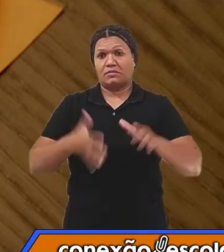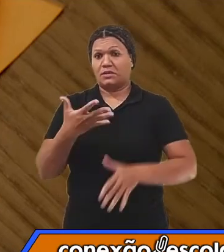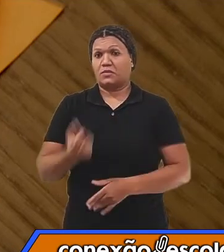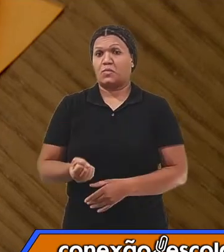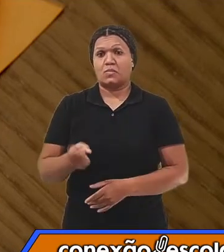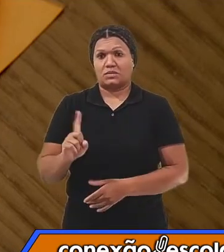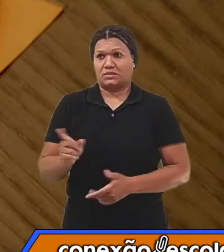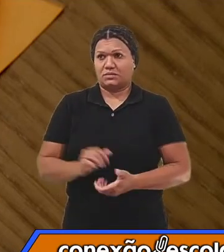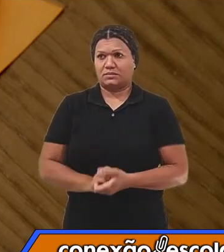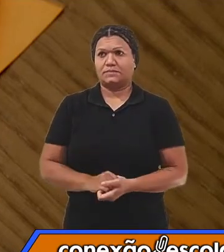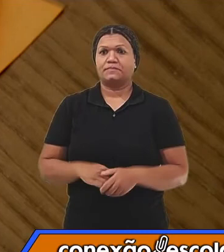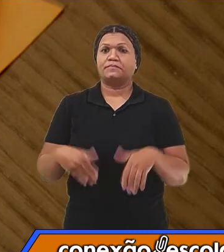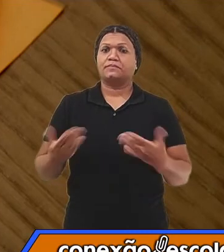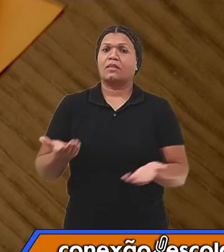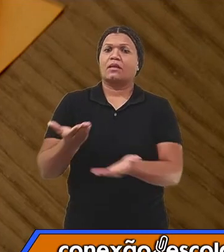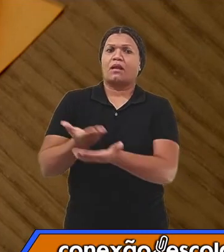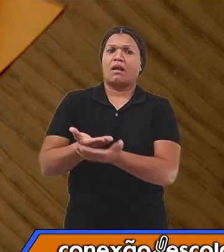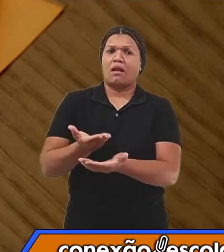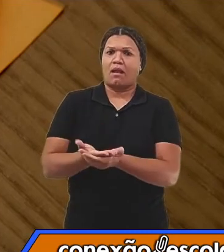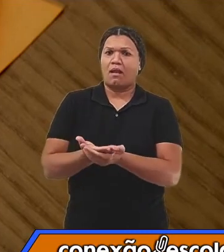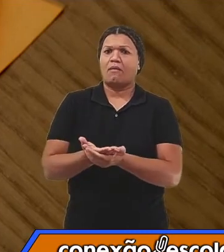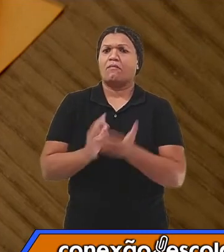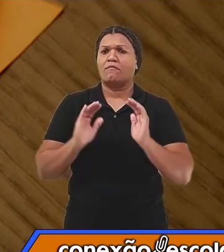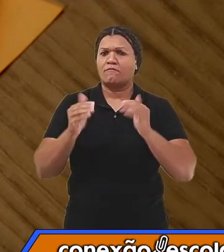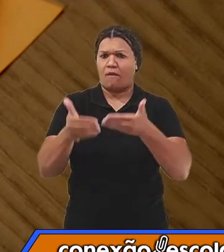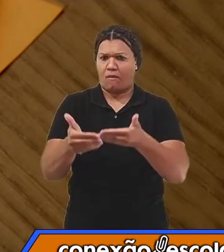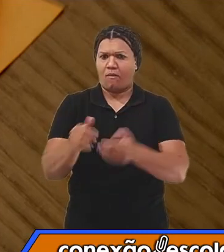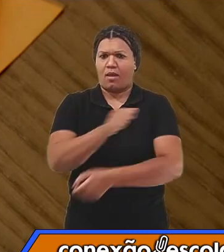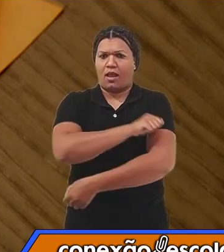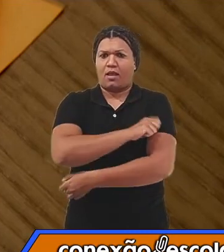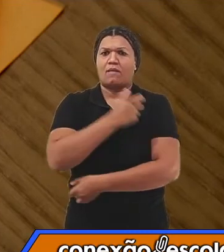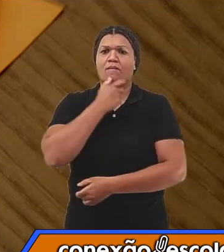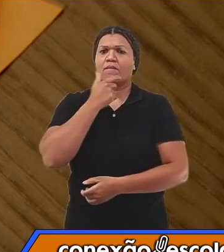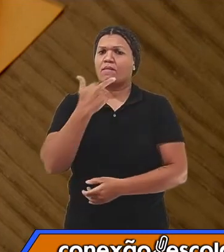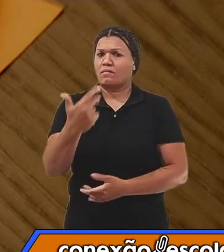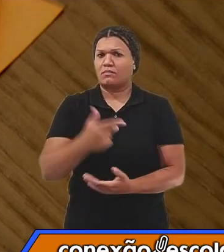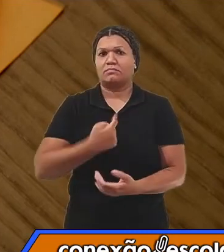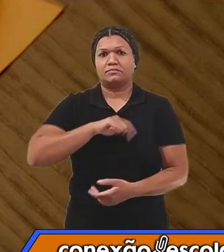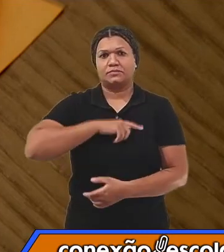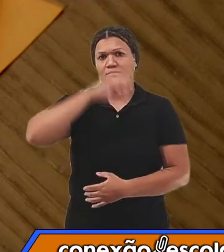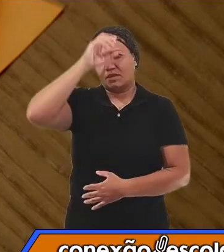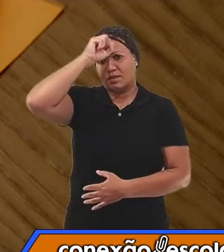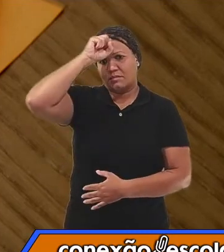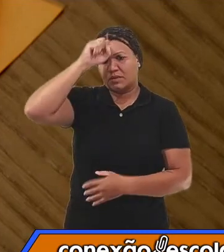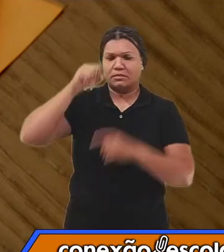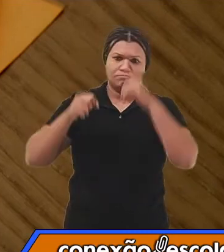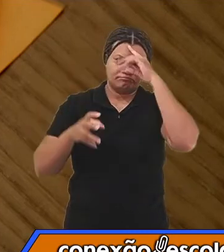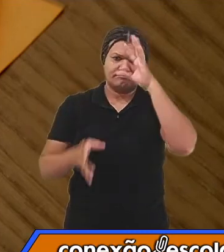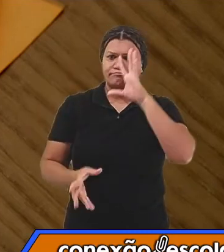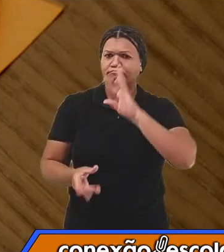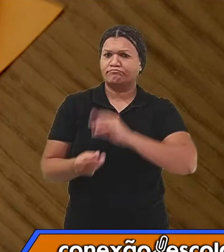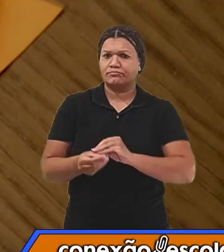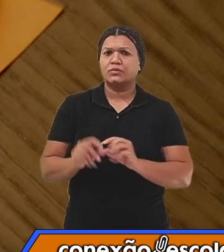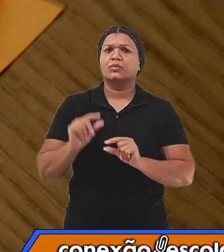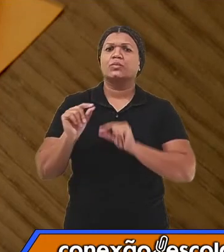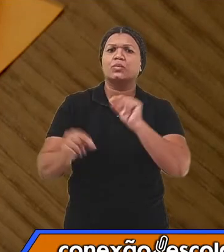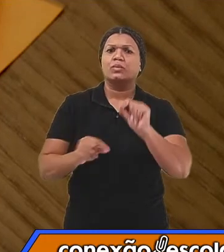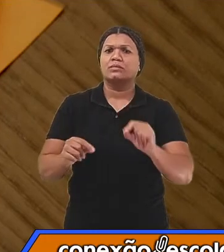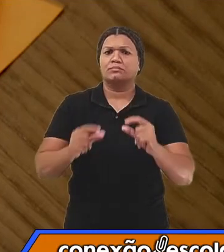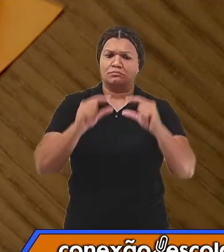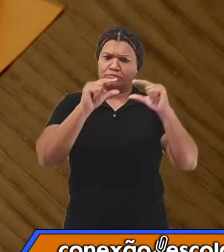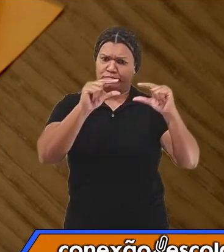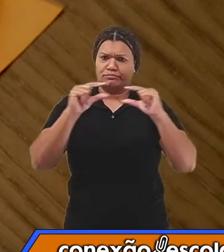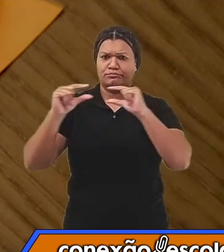Então, nessa aula, galerinha do inglês, a gente aprendeu a compreender as particularidades de textos